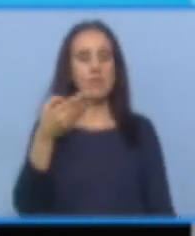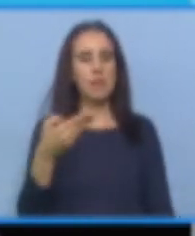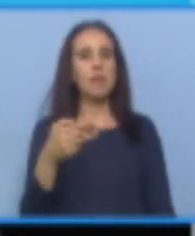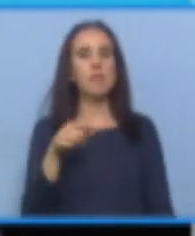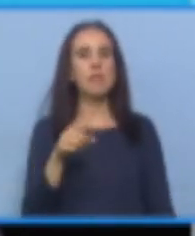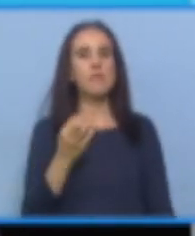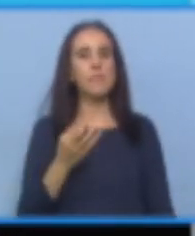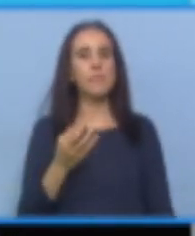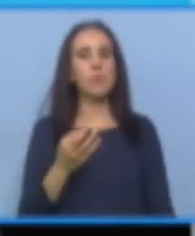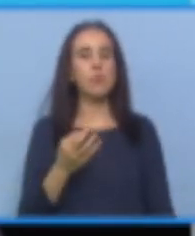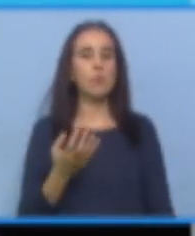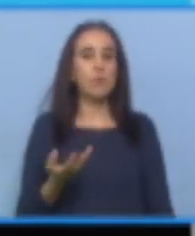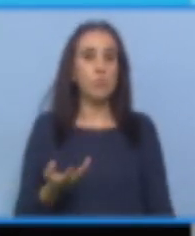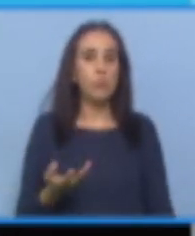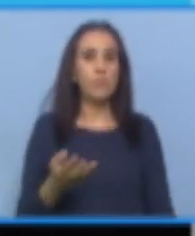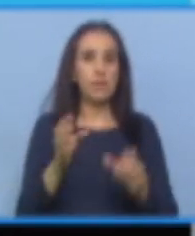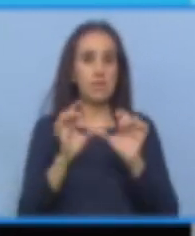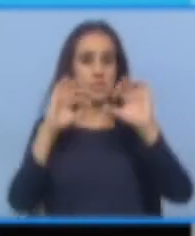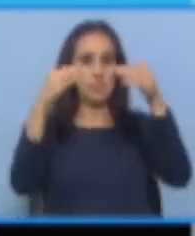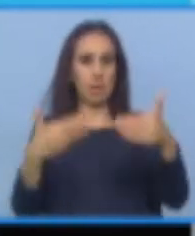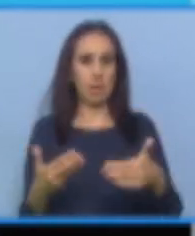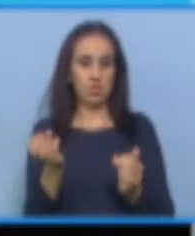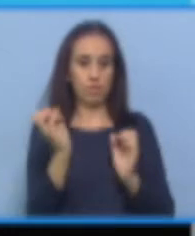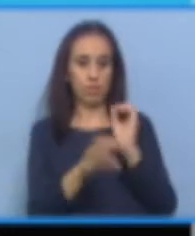somente no site